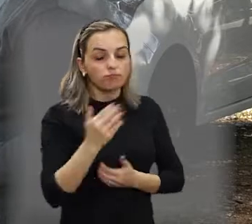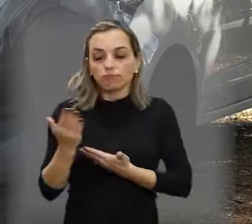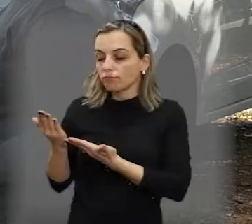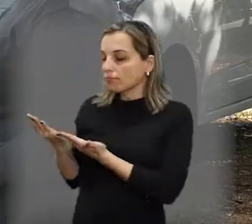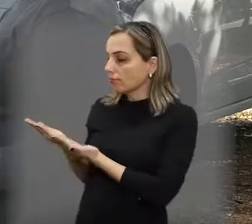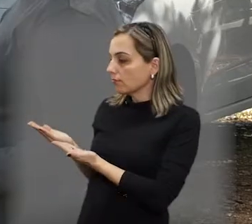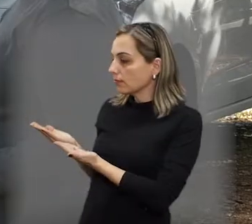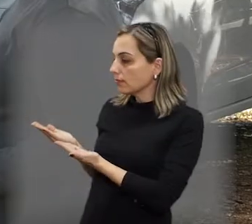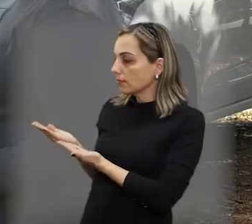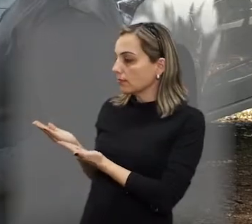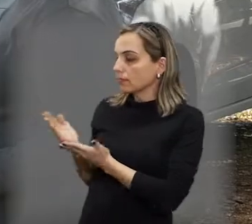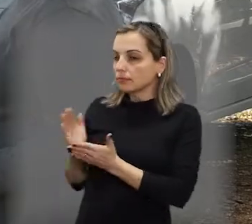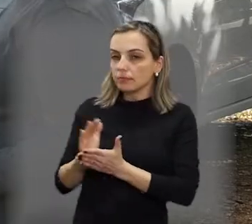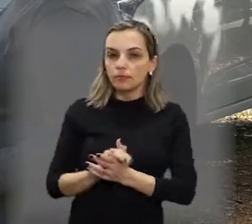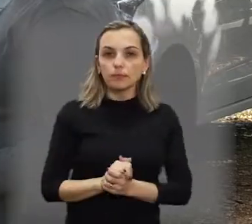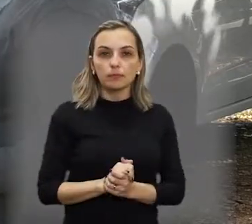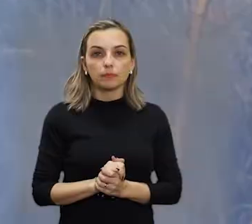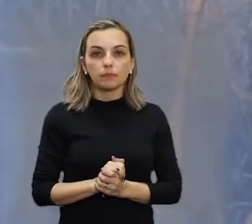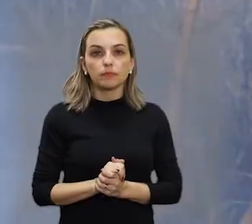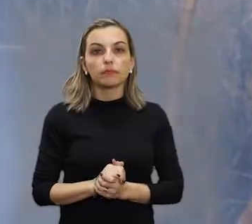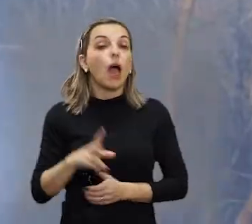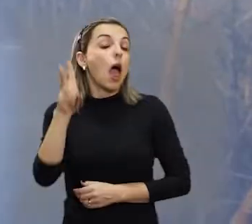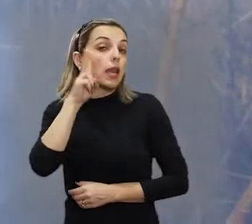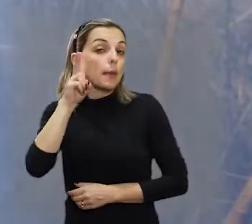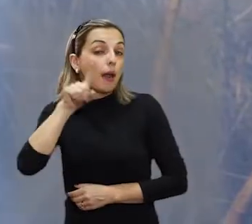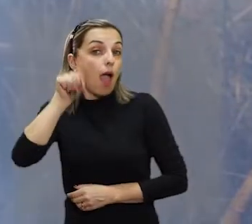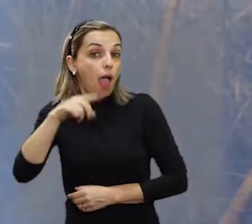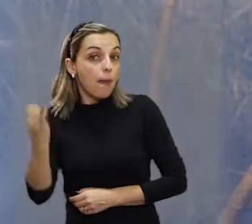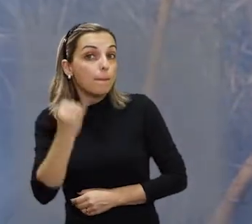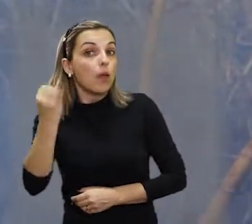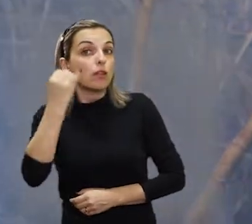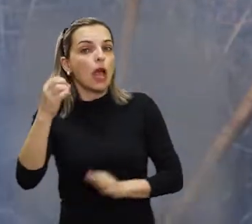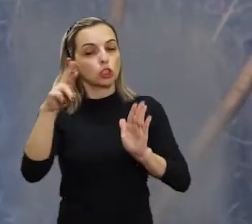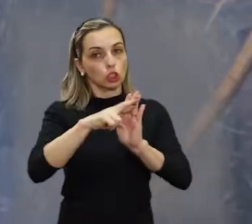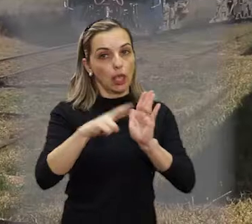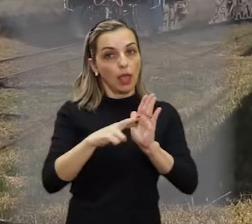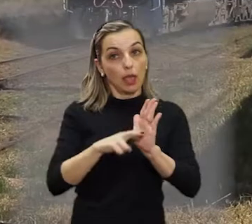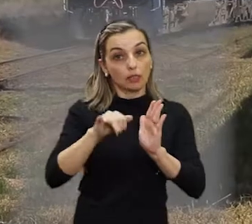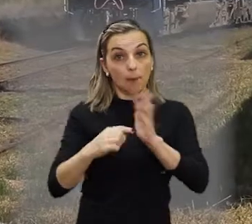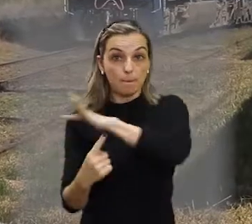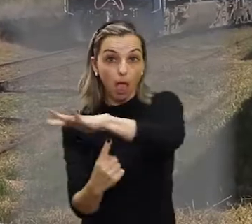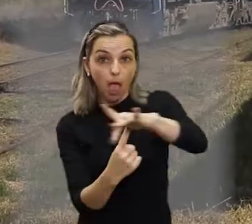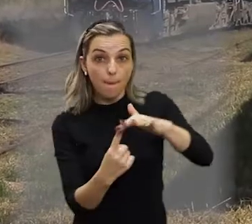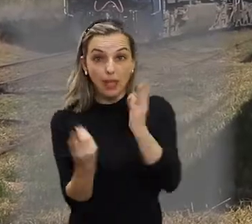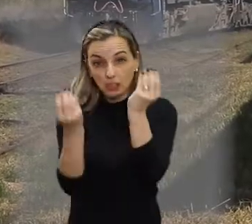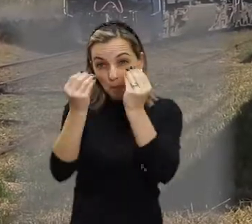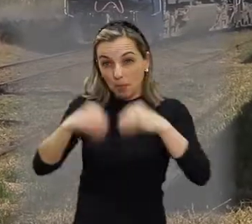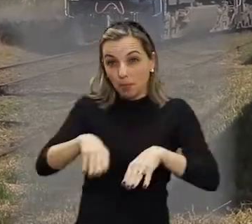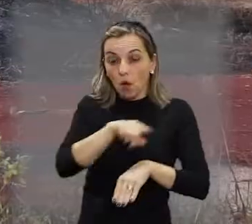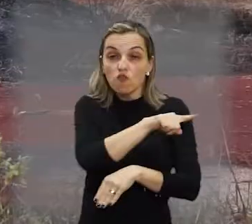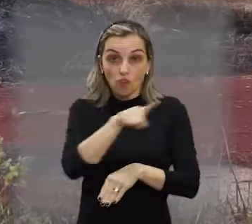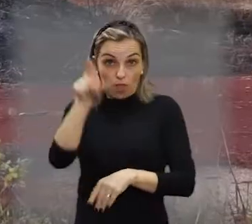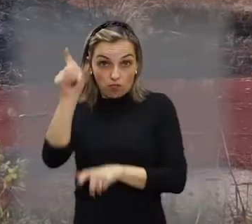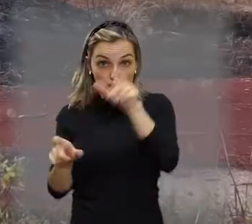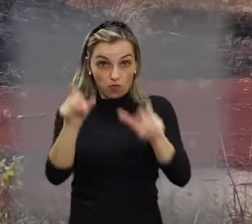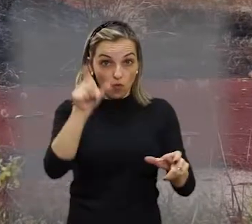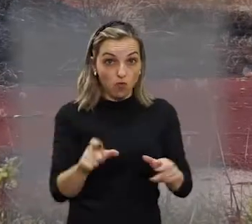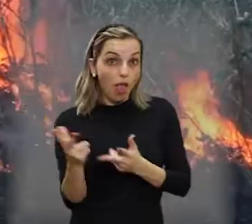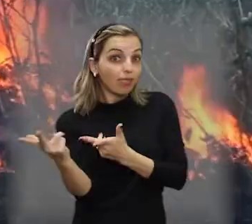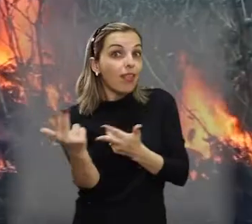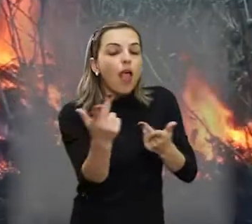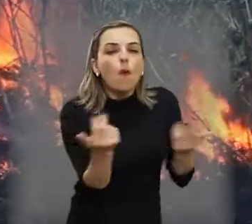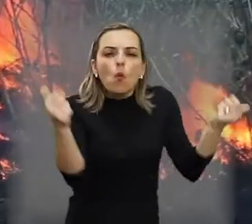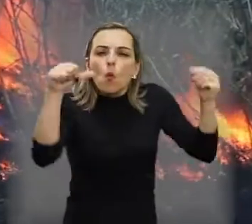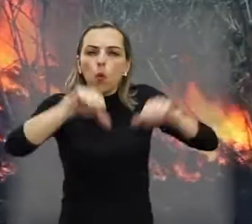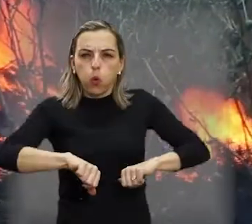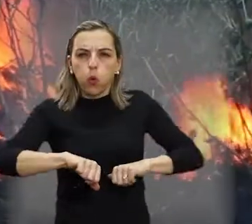para extinção de incêndios, no telefone 193. Vale lembrar uma regra básica: se faz mal para o ambiente, faz mal para você.